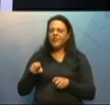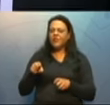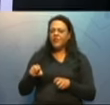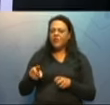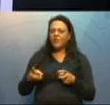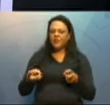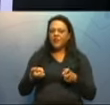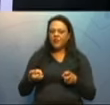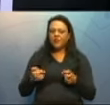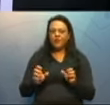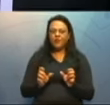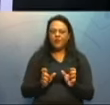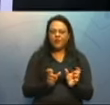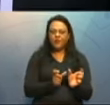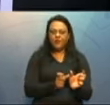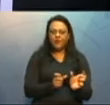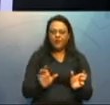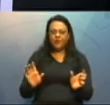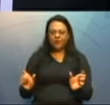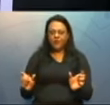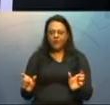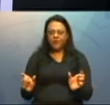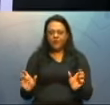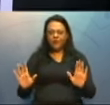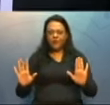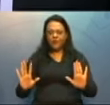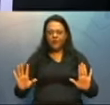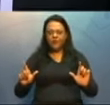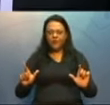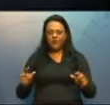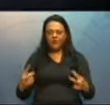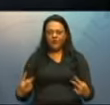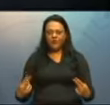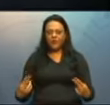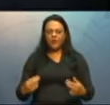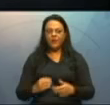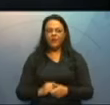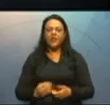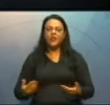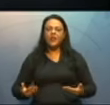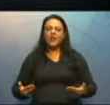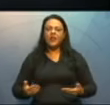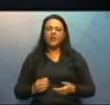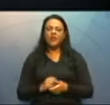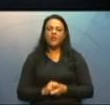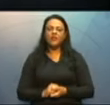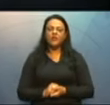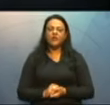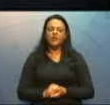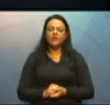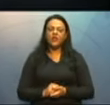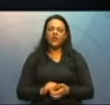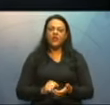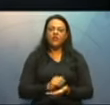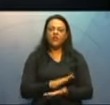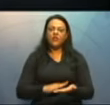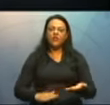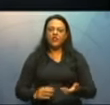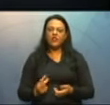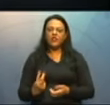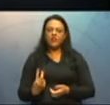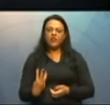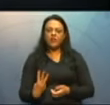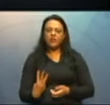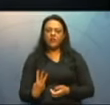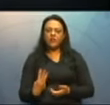imaginou que poderia ficar assim, não é mesmo? Agora vamos fazer o